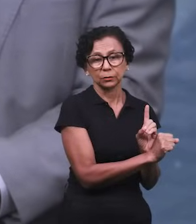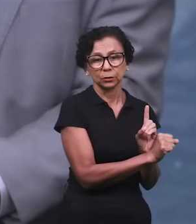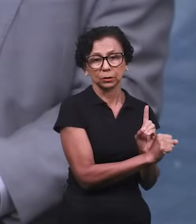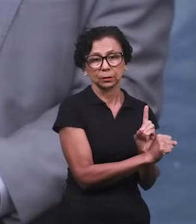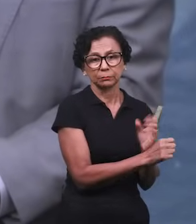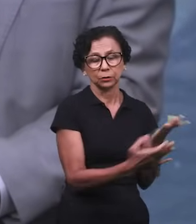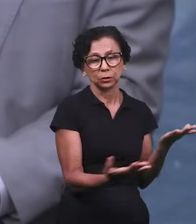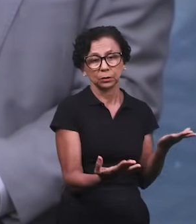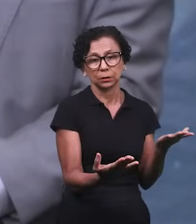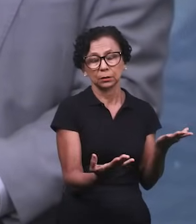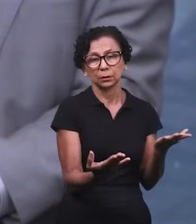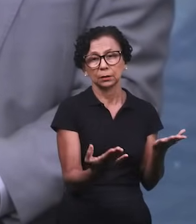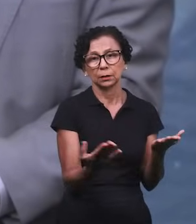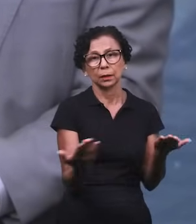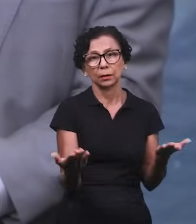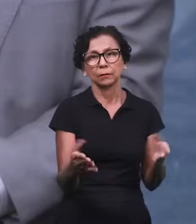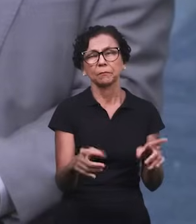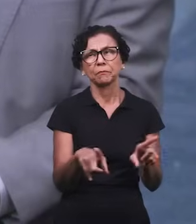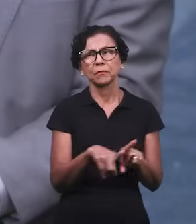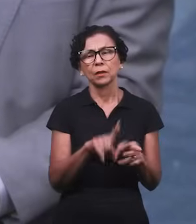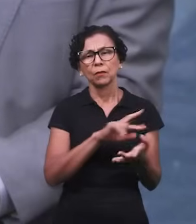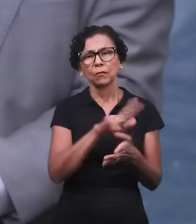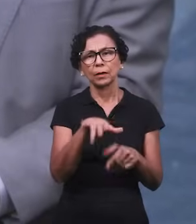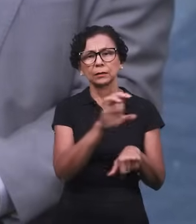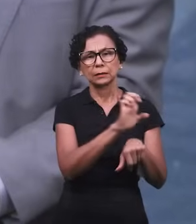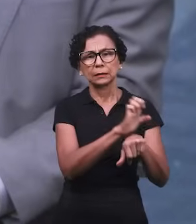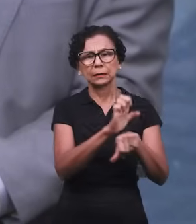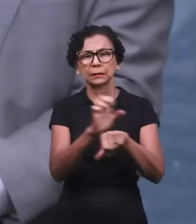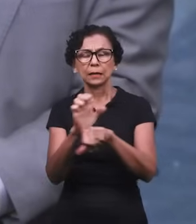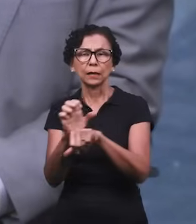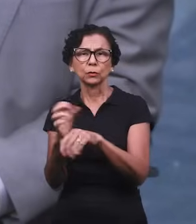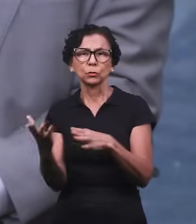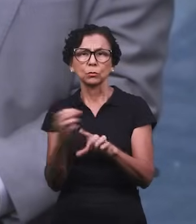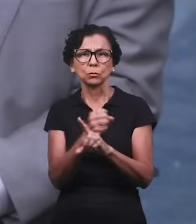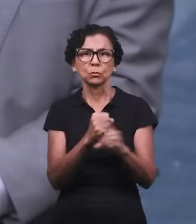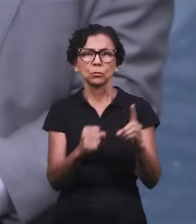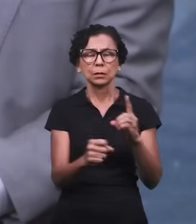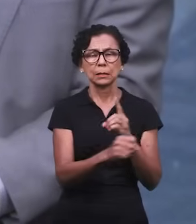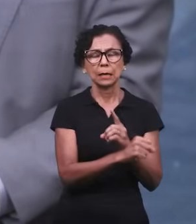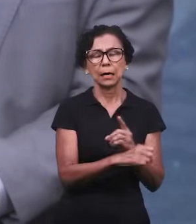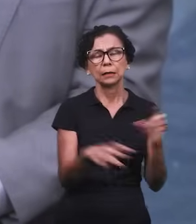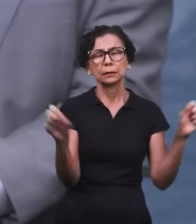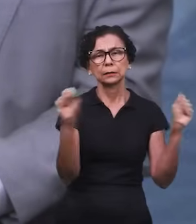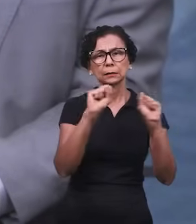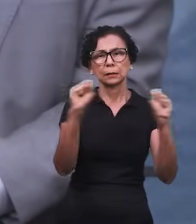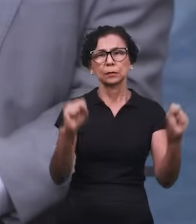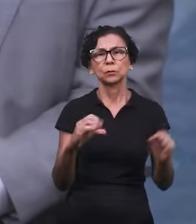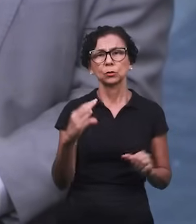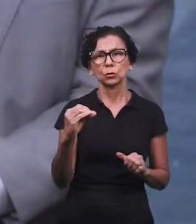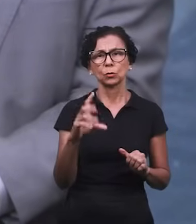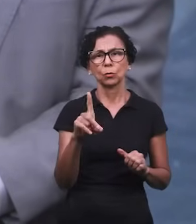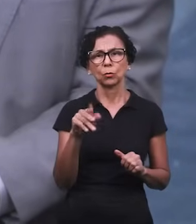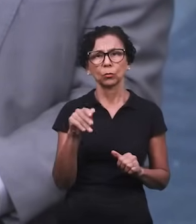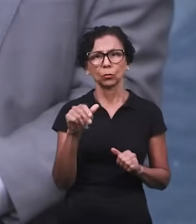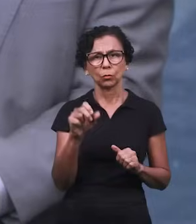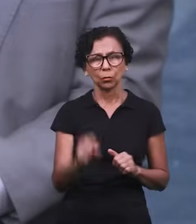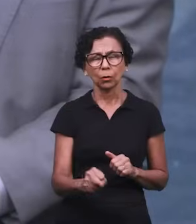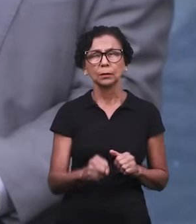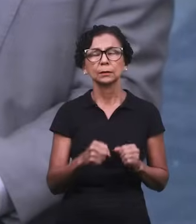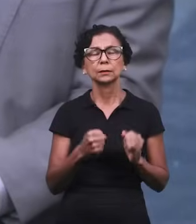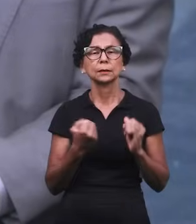sistema de cotas é uma tentativa de fazer com que os alunos que estão ali